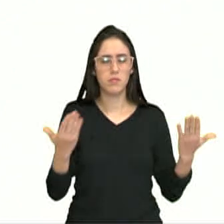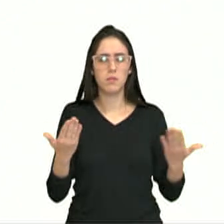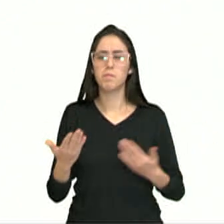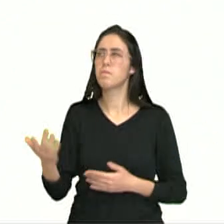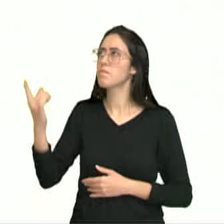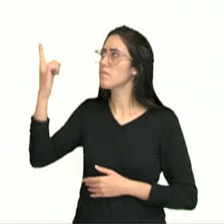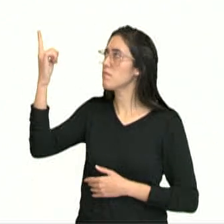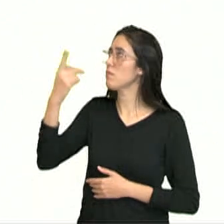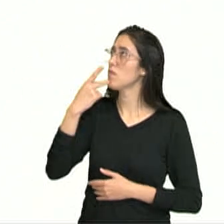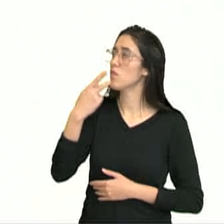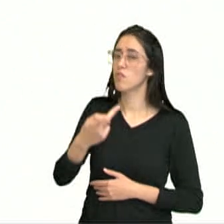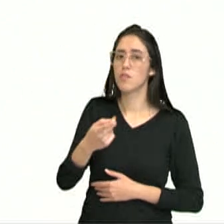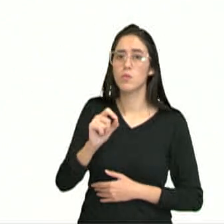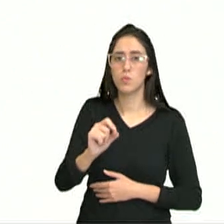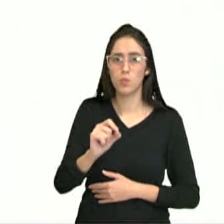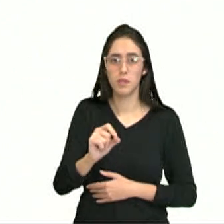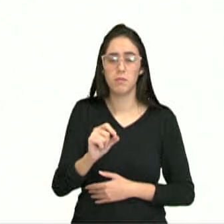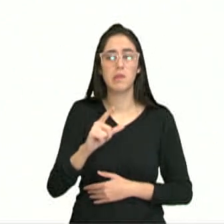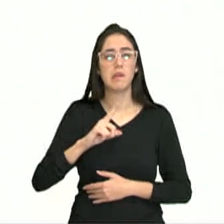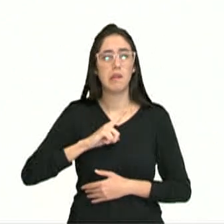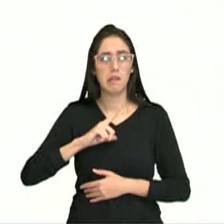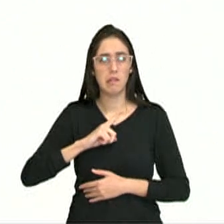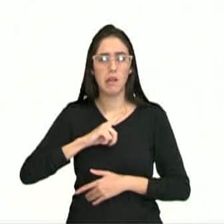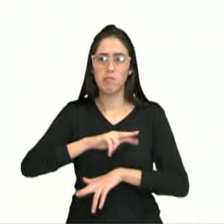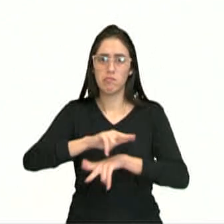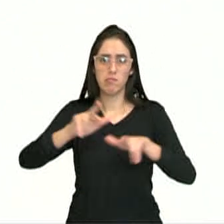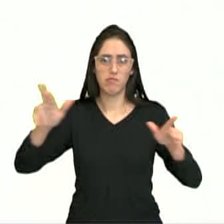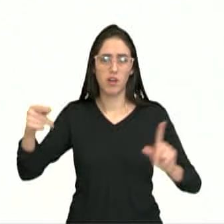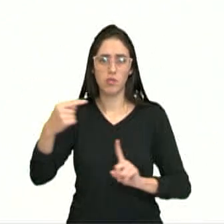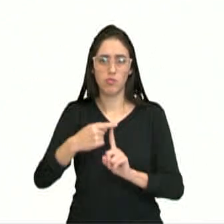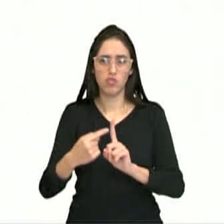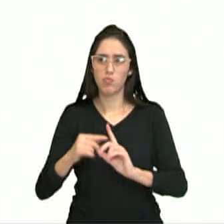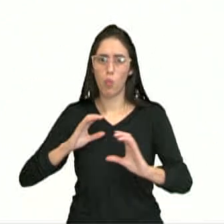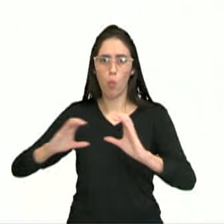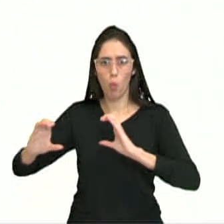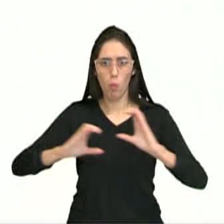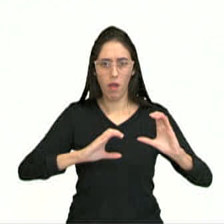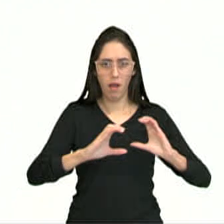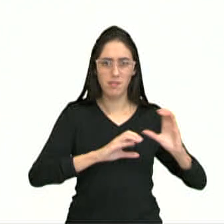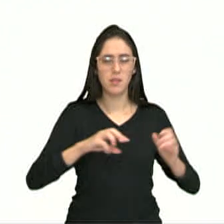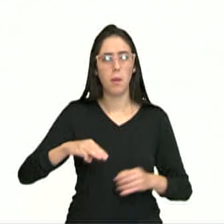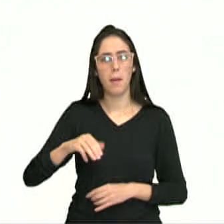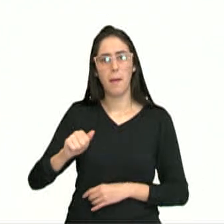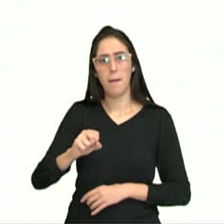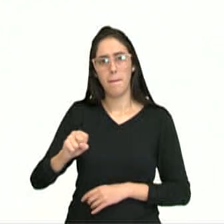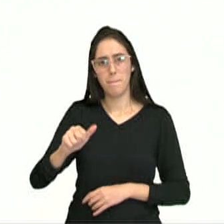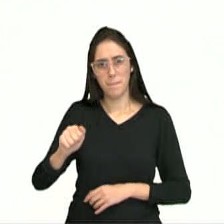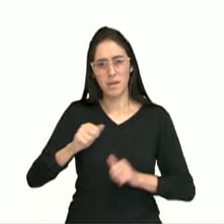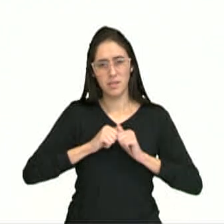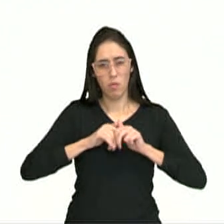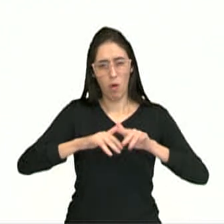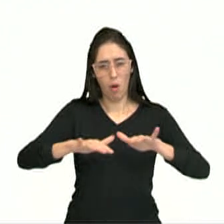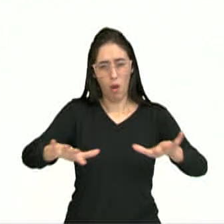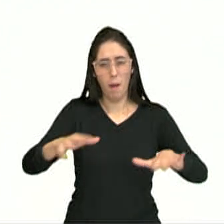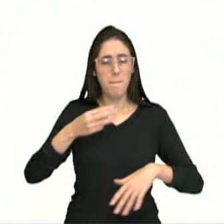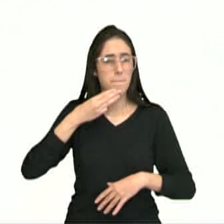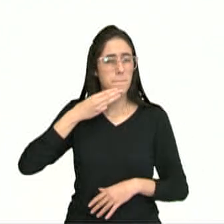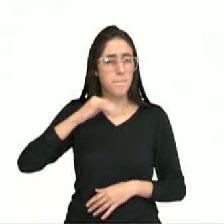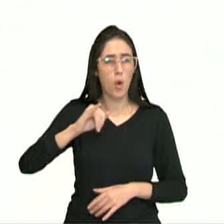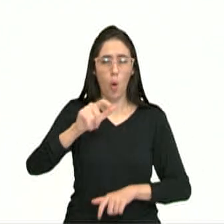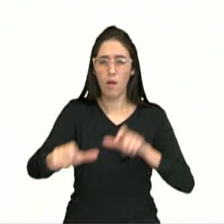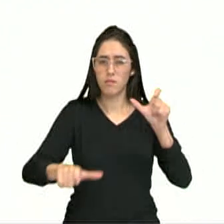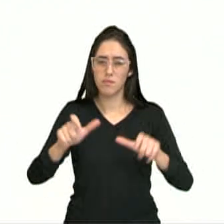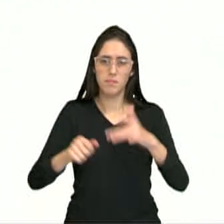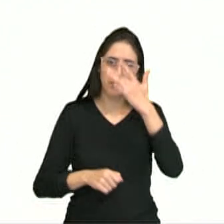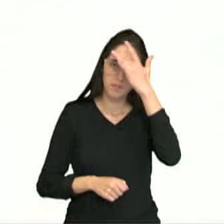seguinte: produzida pelos meios de comunicação de massa, ou seja, meios de comunicação que chegam para milhões de pessoas e